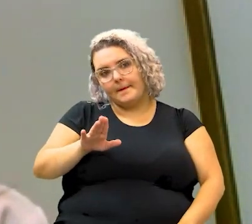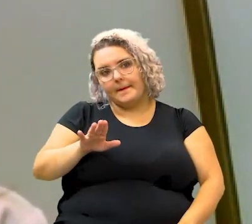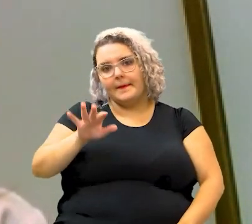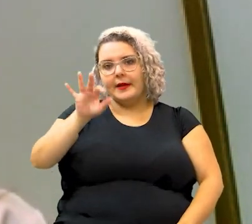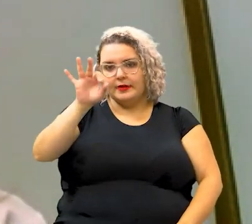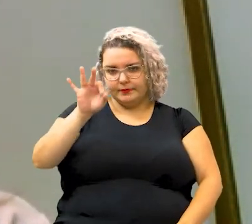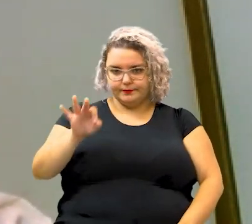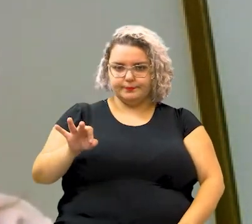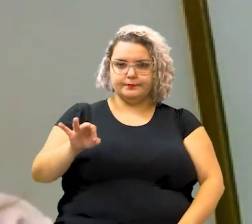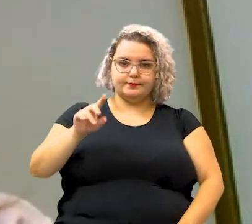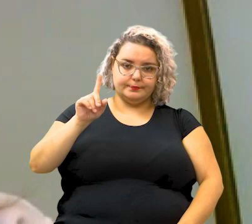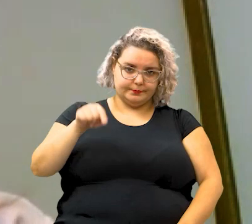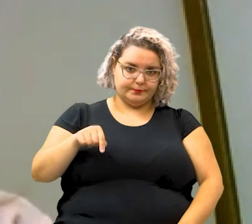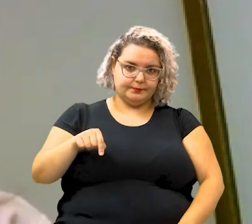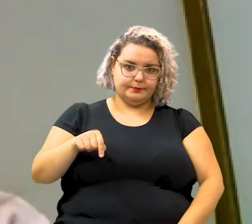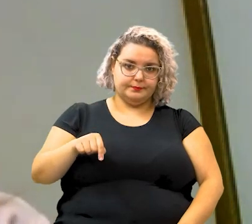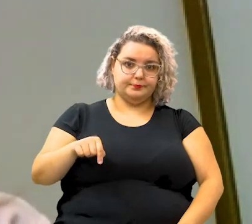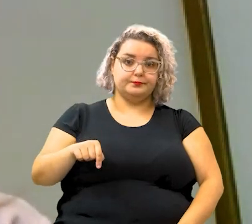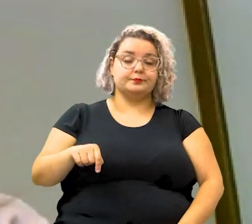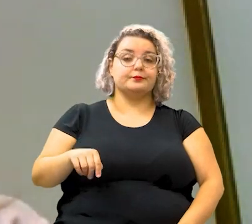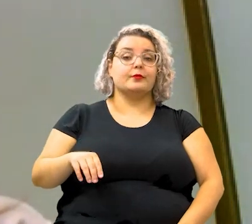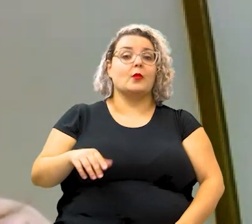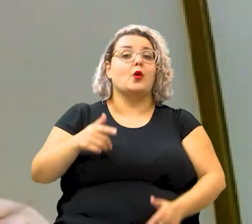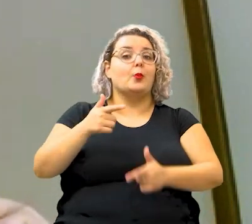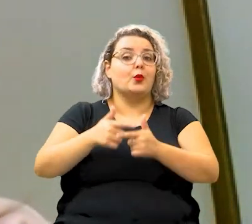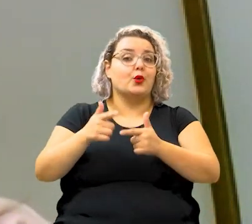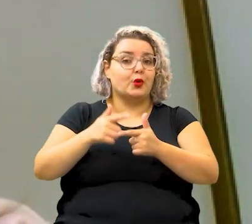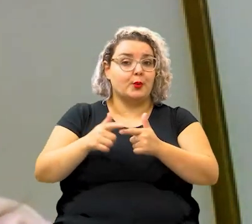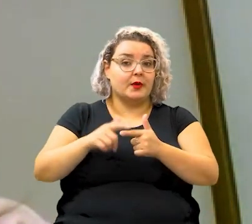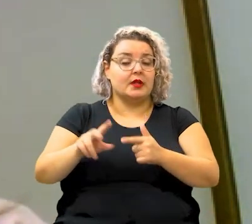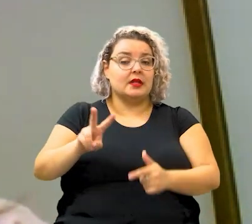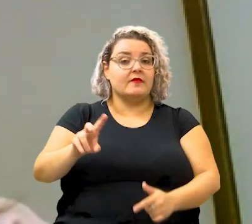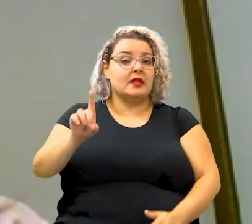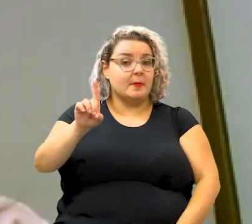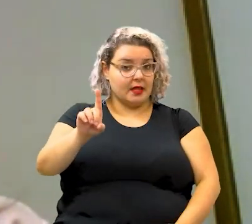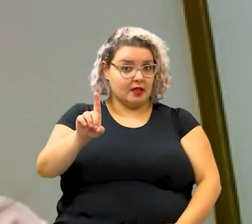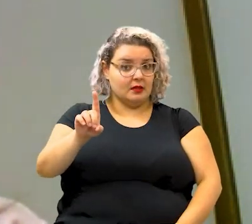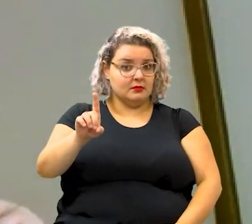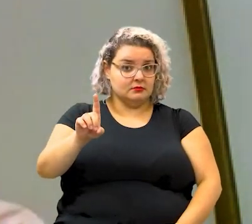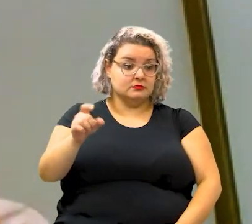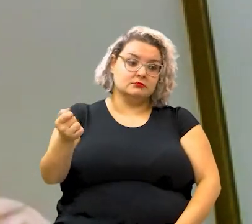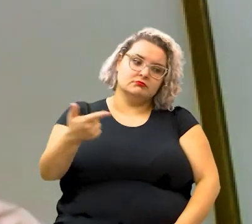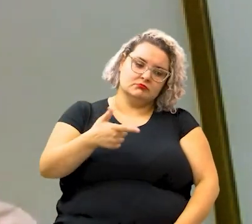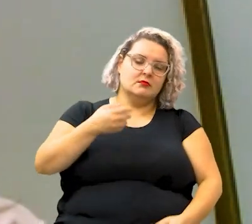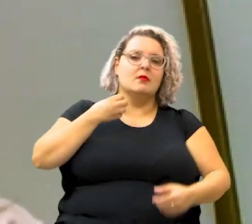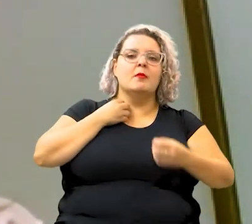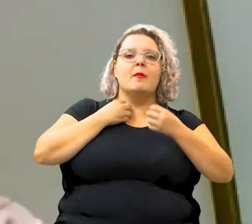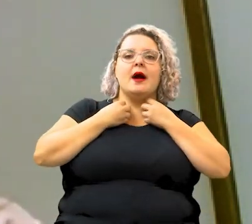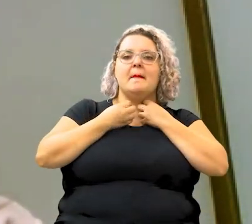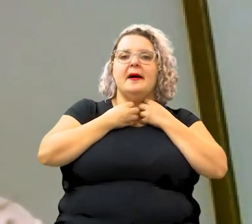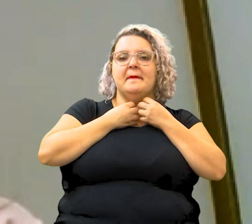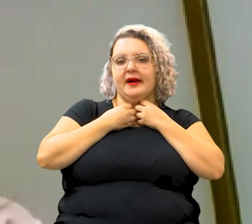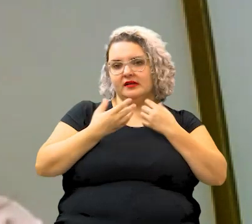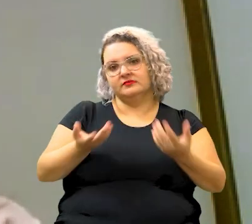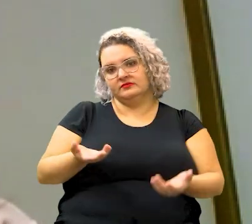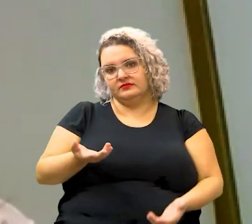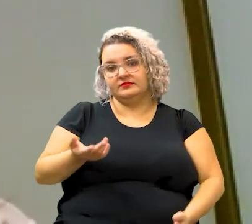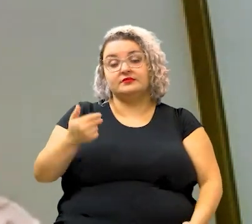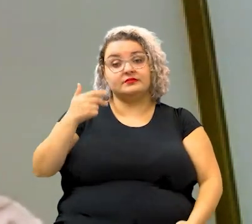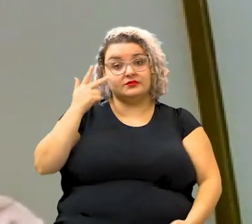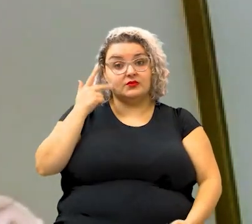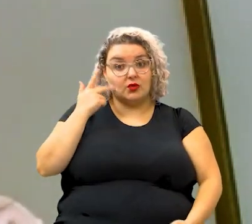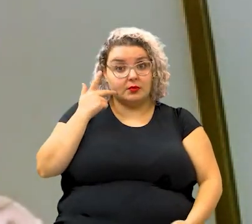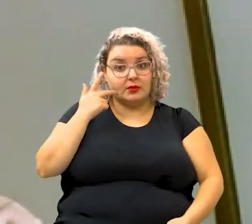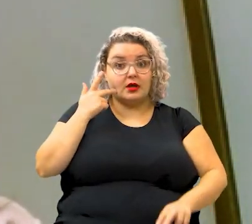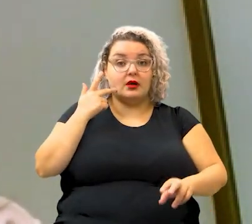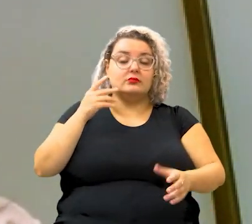provável que isso seja deficiência de vitamina D, se esse pTH não estiver muito alto, do que realmente um adenoma de paratireoide. É muito mais